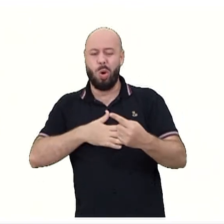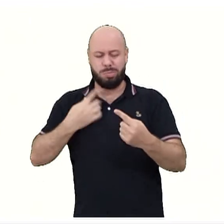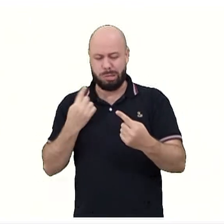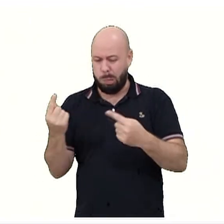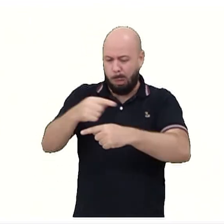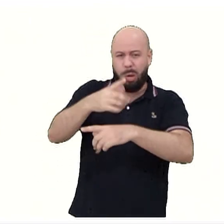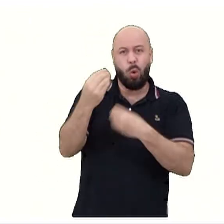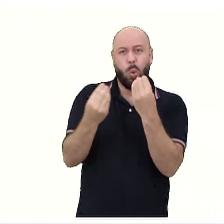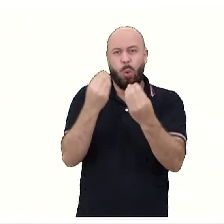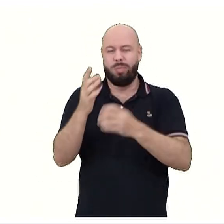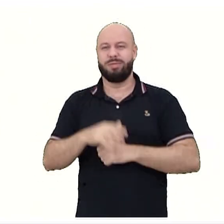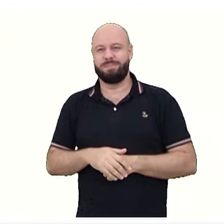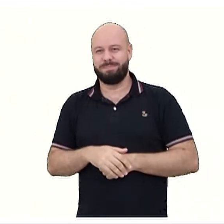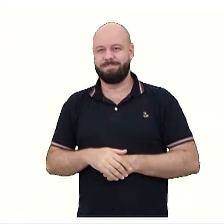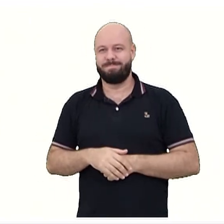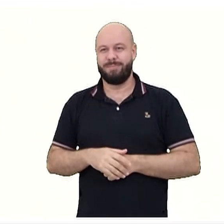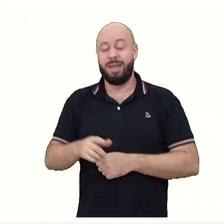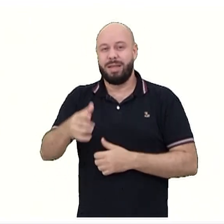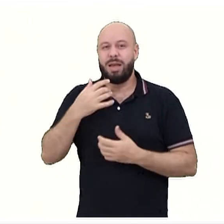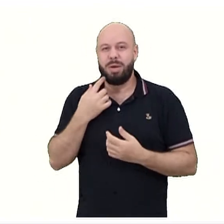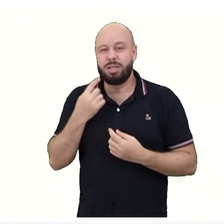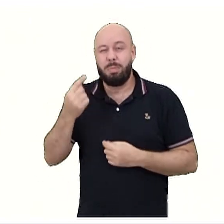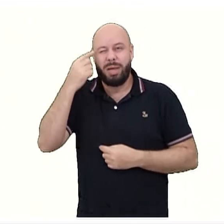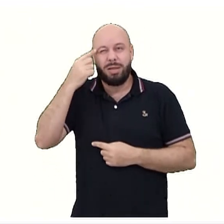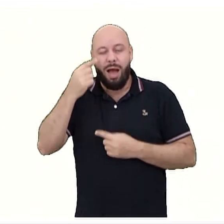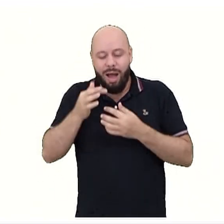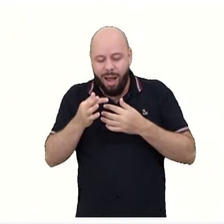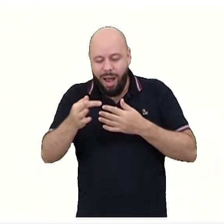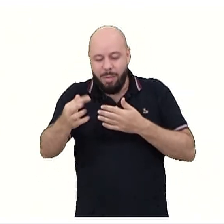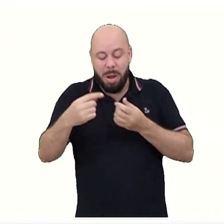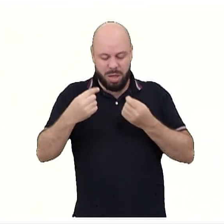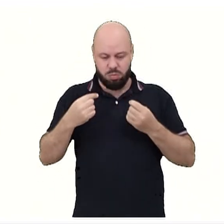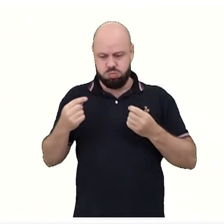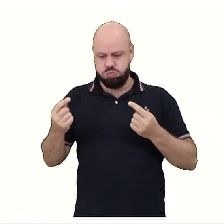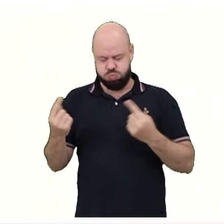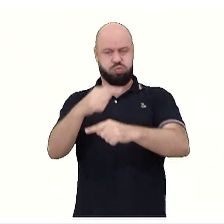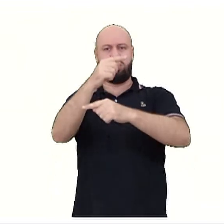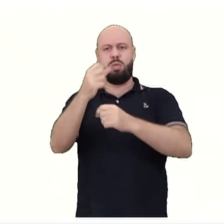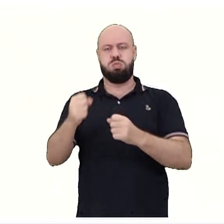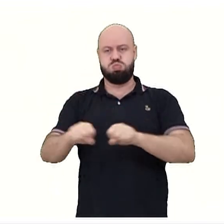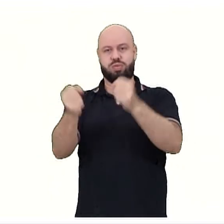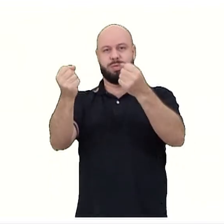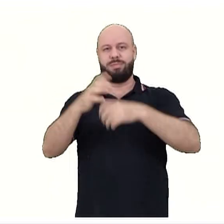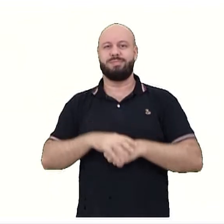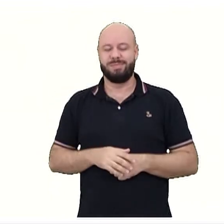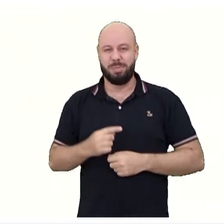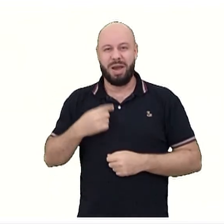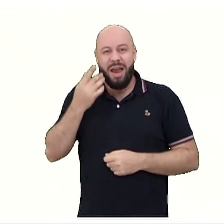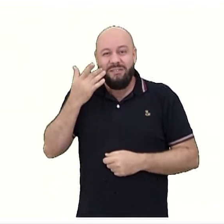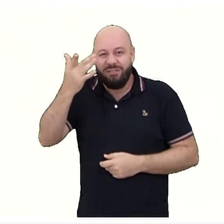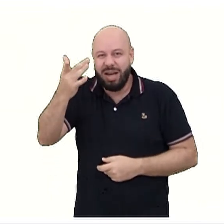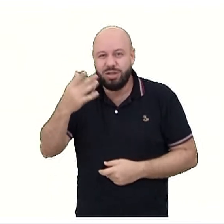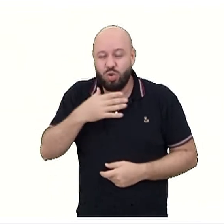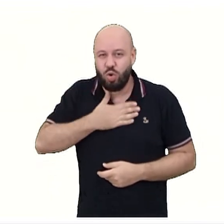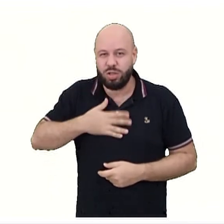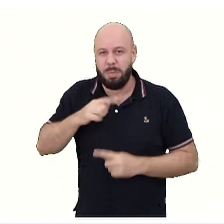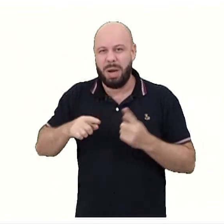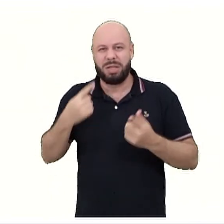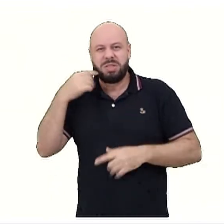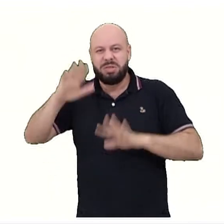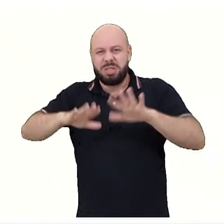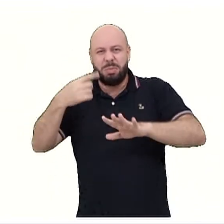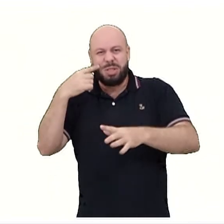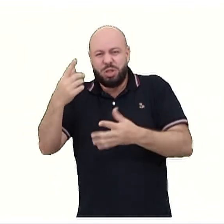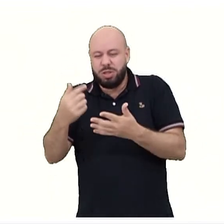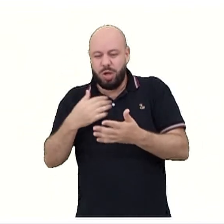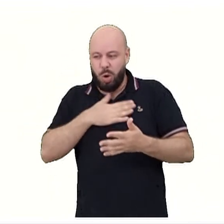Então, você quebra ali uma expectativa. Se você gosta, geralmente é porque é fácil para você, né? Então, quando você diz que